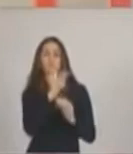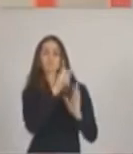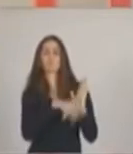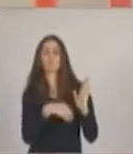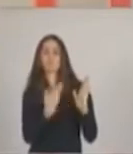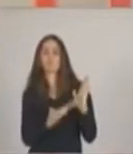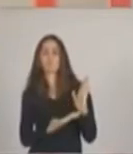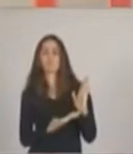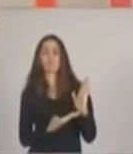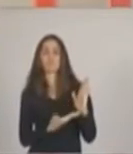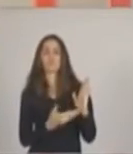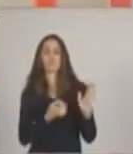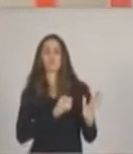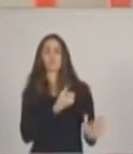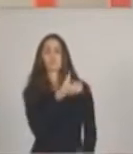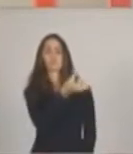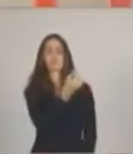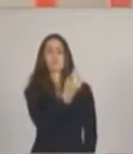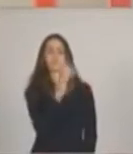lei número